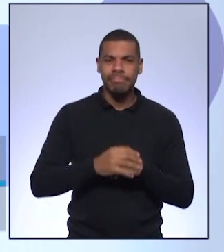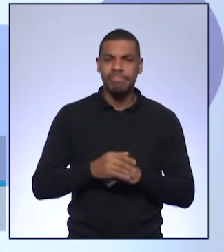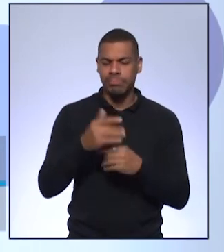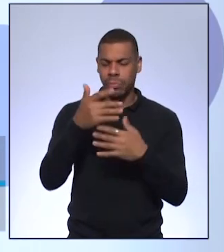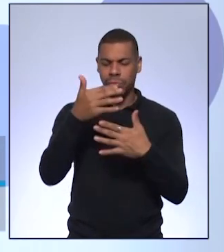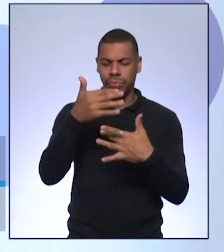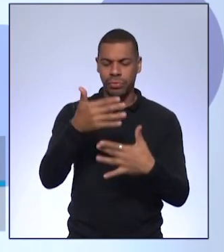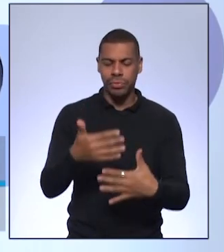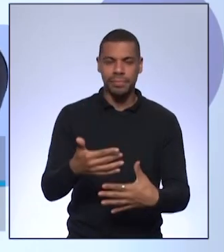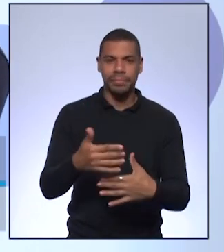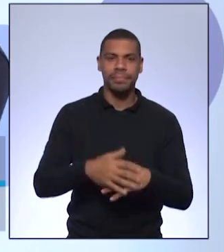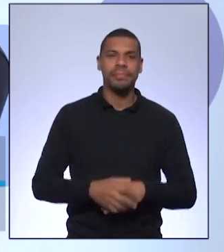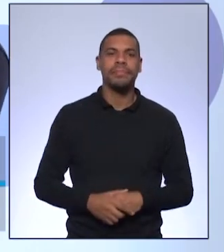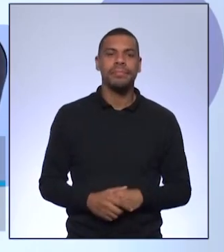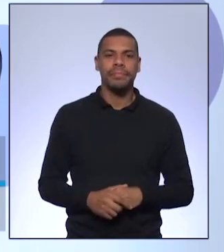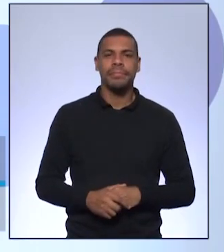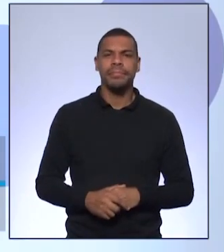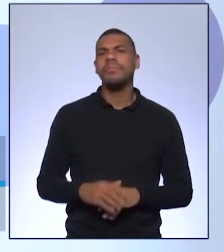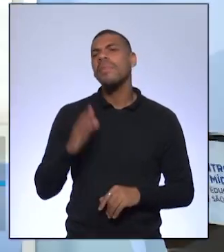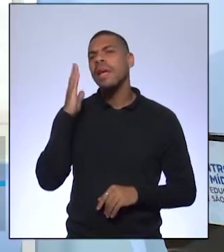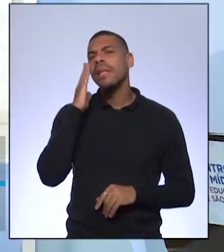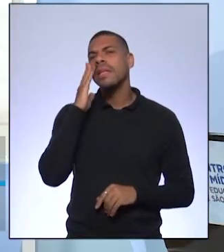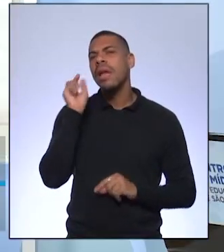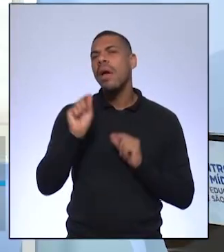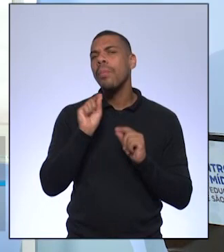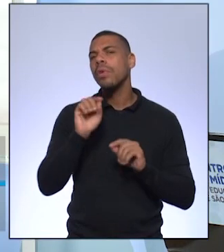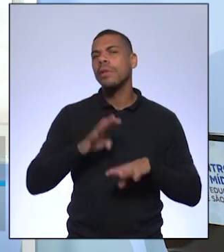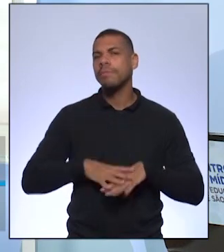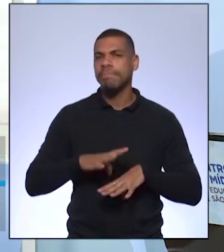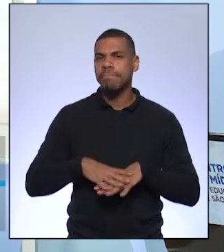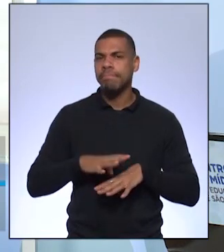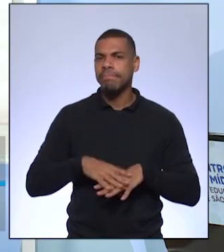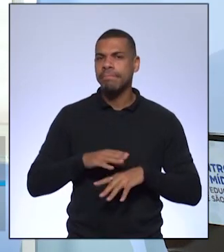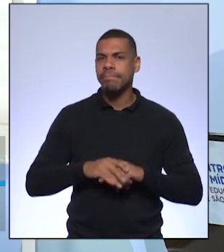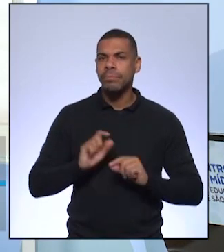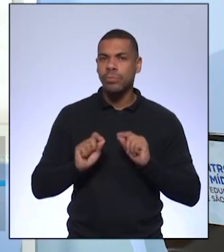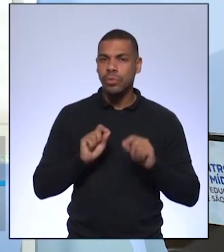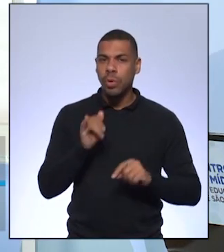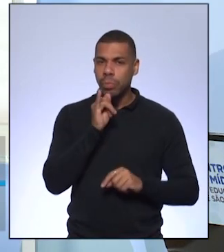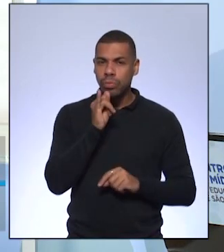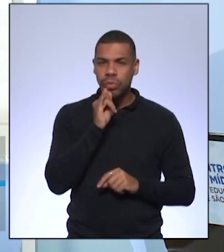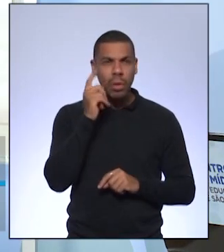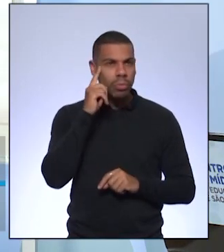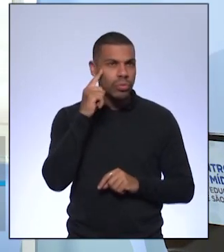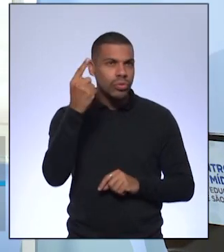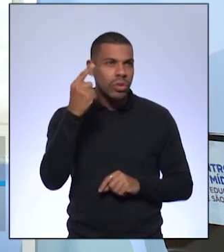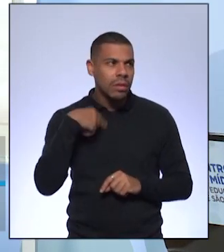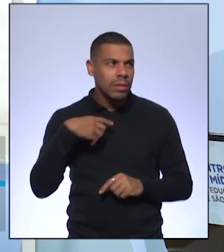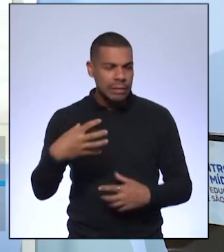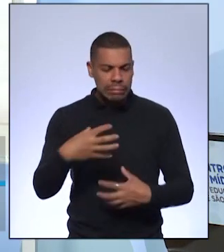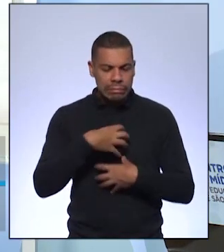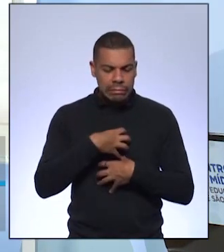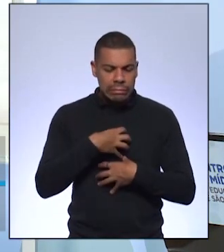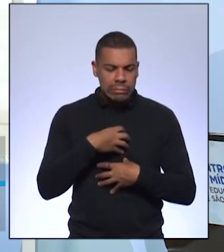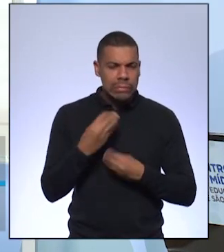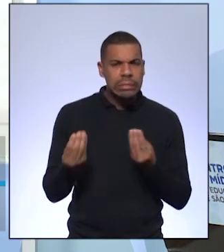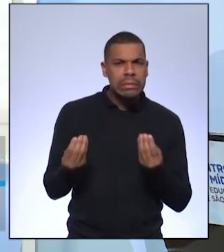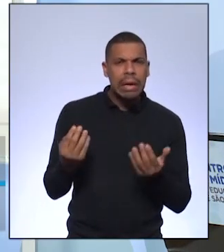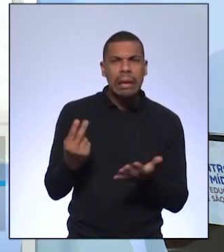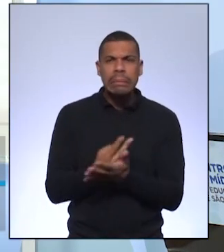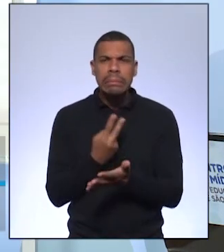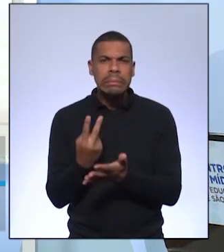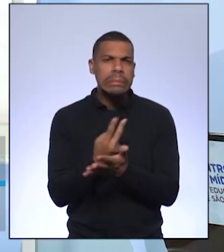colocando quase que a mesma, viu? Você sabe qual é o grande barato da matemática, Jonas? É que um dia você se decepciona com você mesmo, né? Com